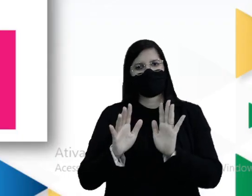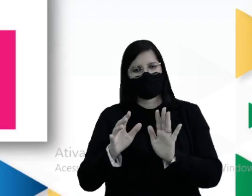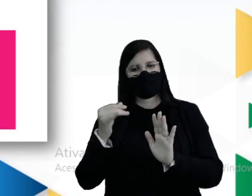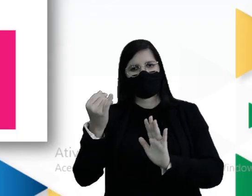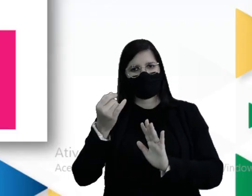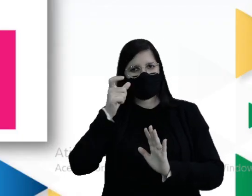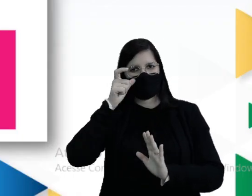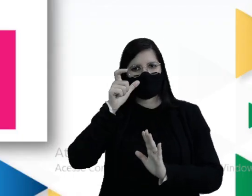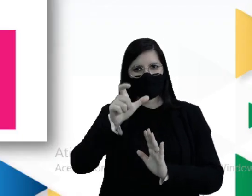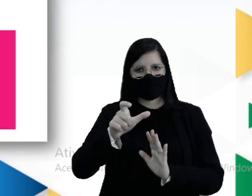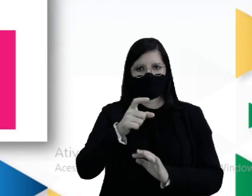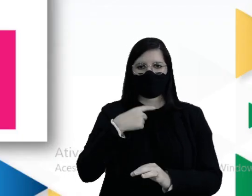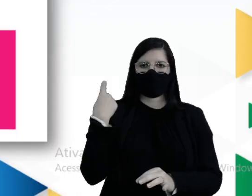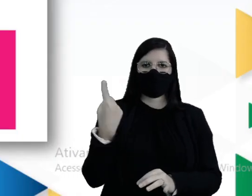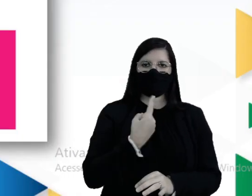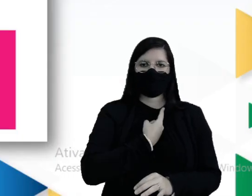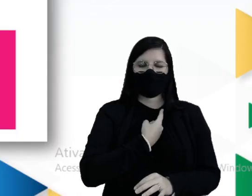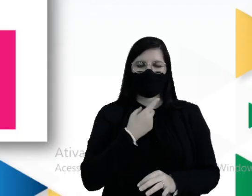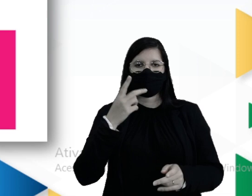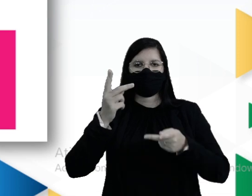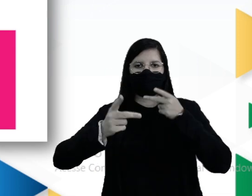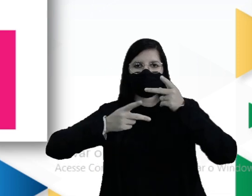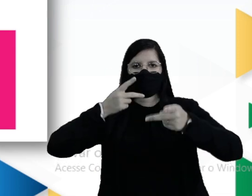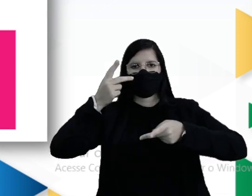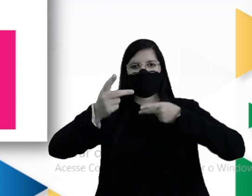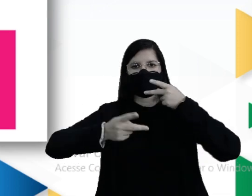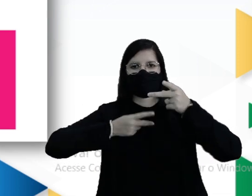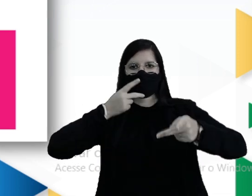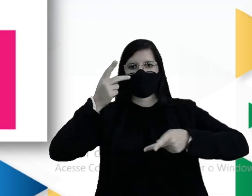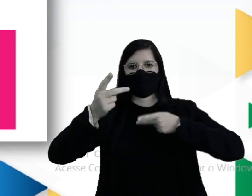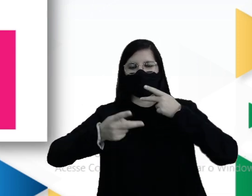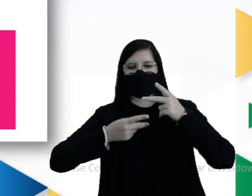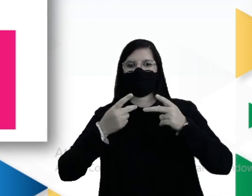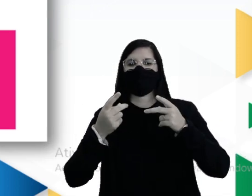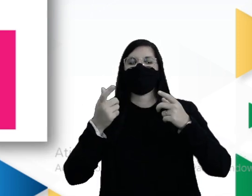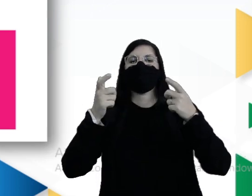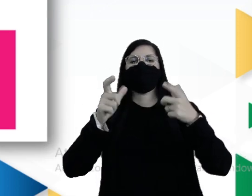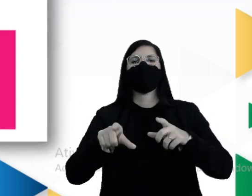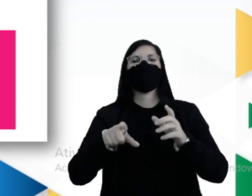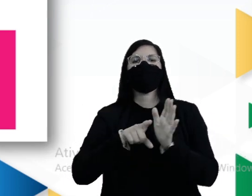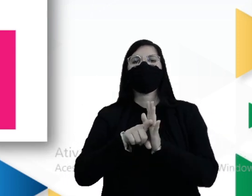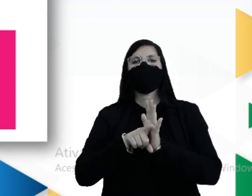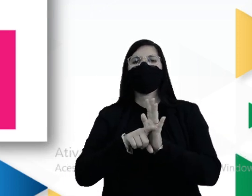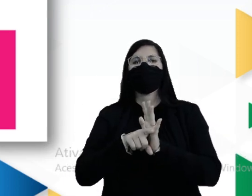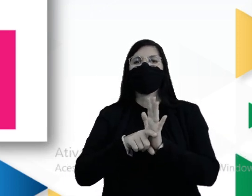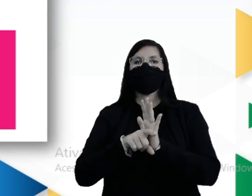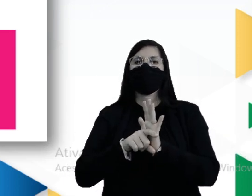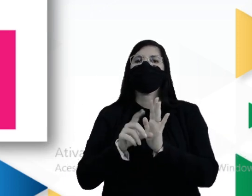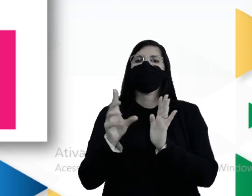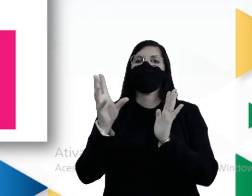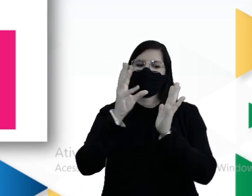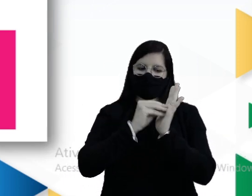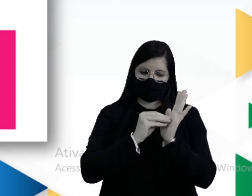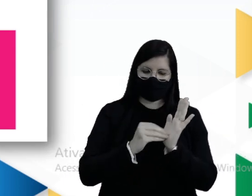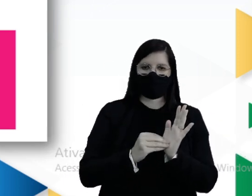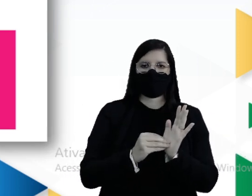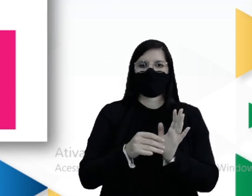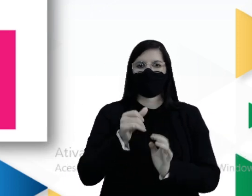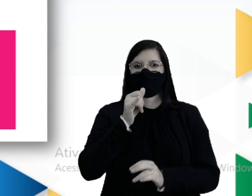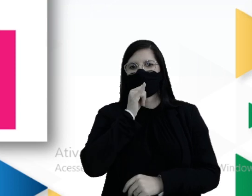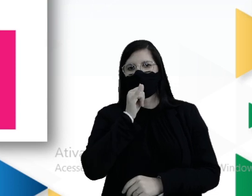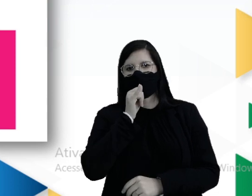que vocês, que nós, ao falarmos, a gente coloque as fontes segundo fulano, de acordo com fulano. Por